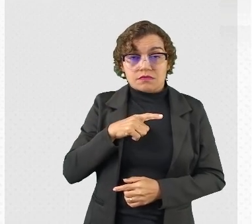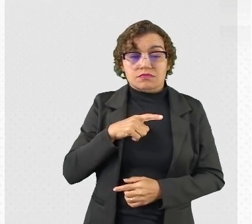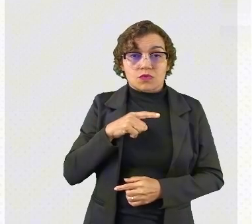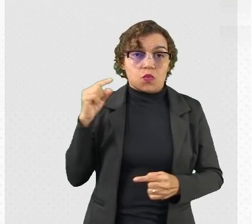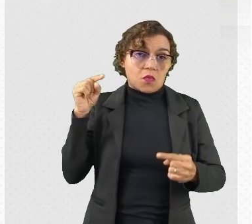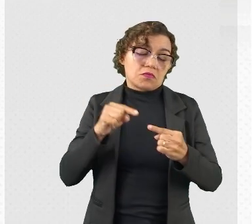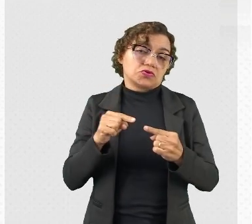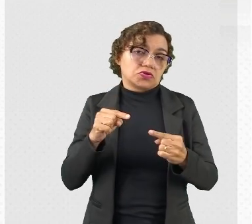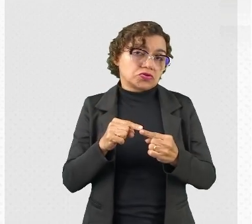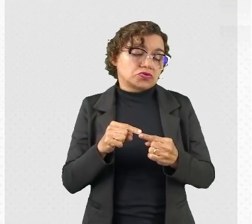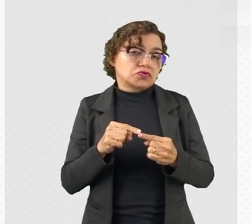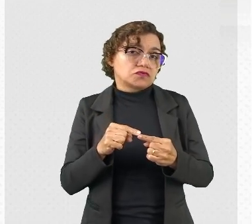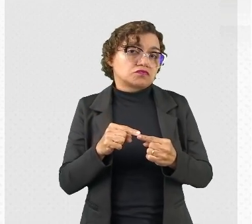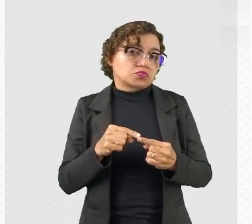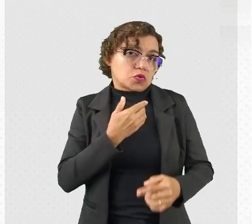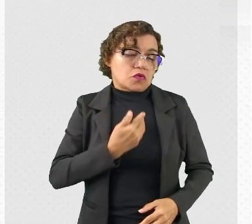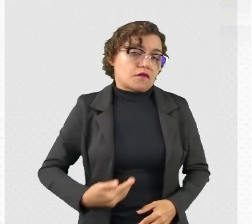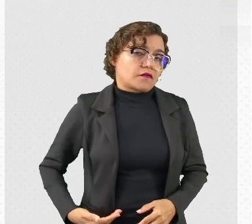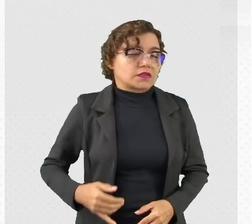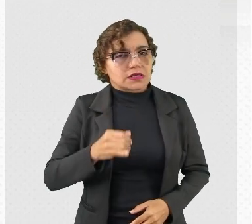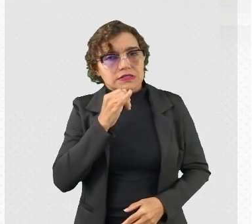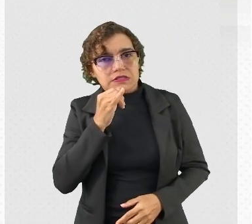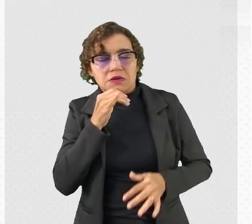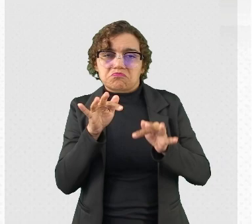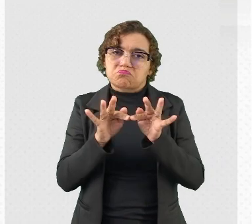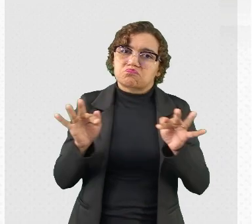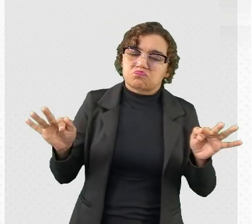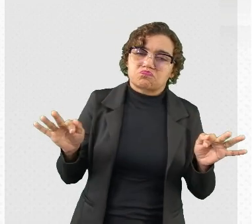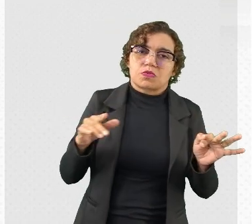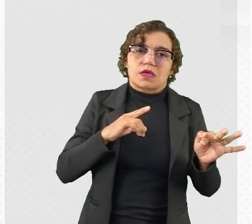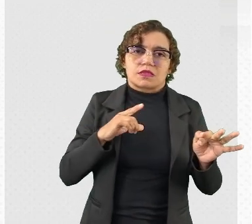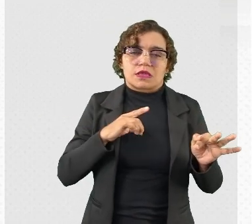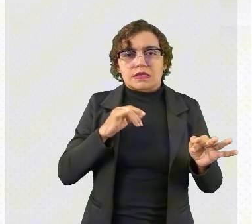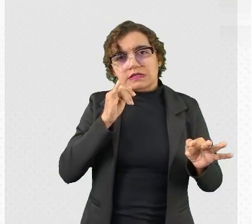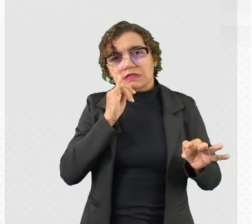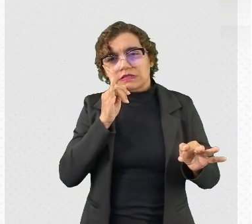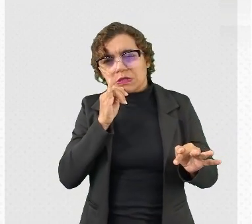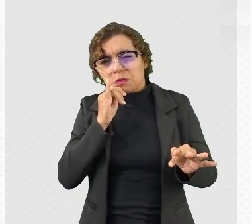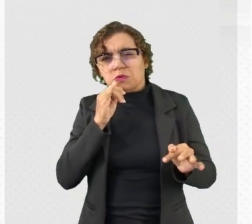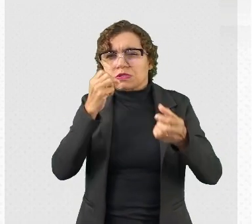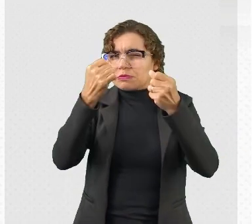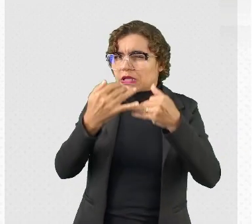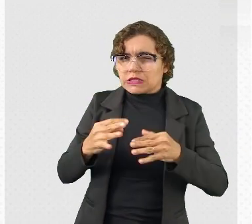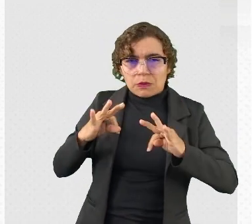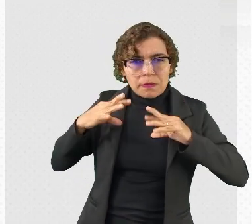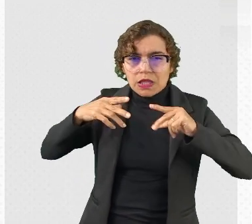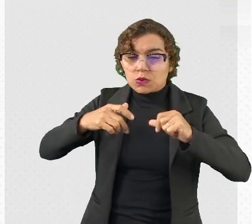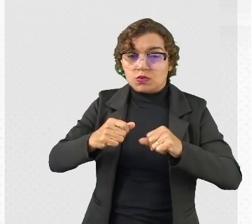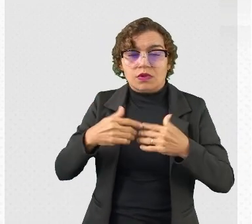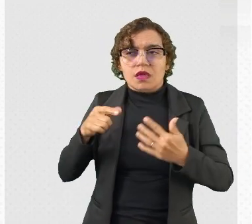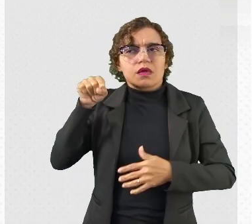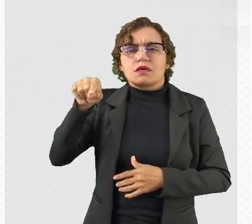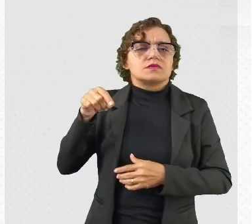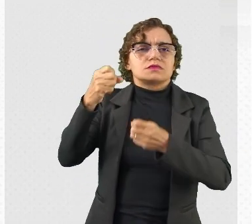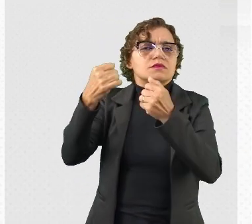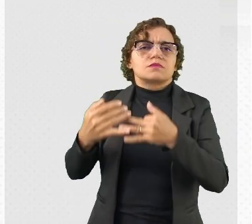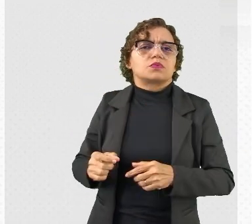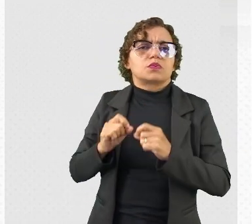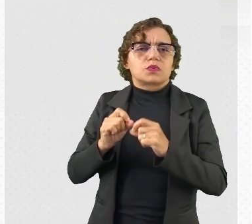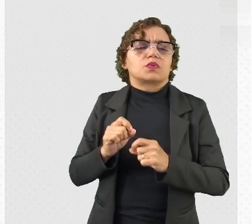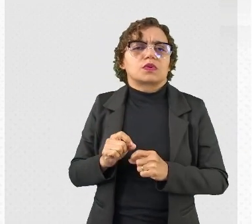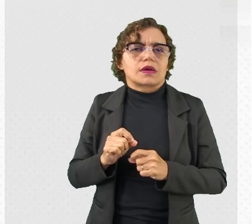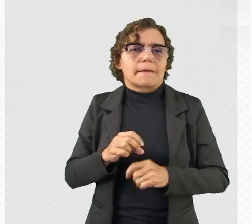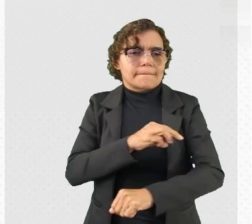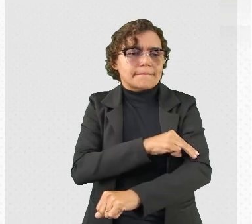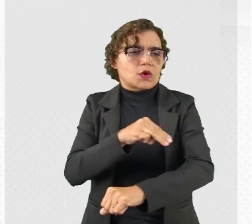meios pouco importam, né? Aquela frase de que os fins justificam os meios. O que ele está querendo dizer com isso? Que deixar a